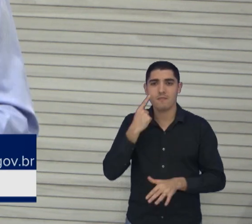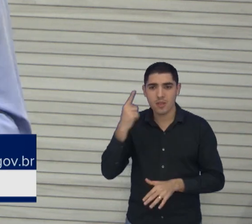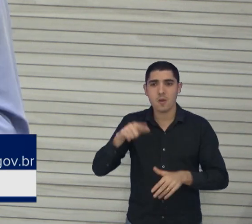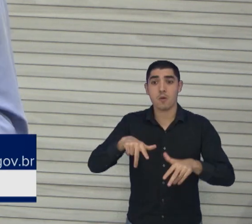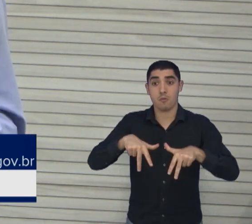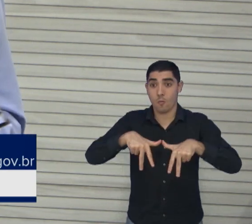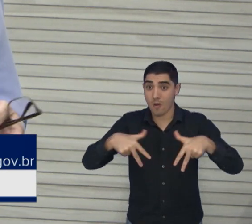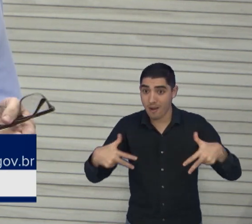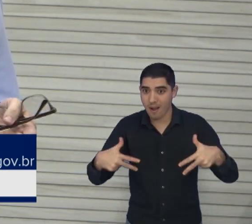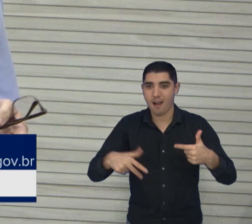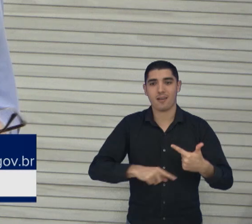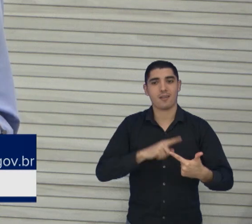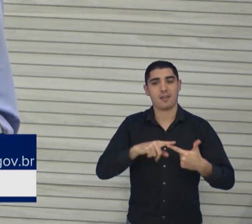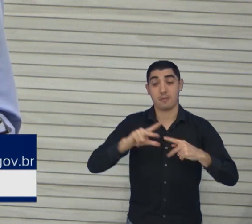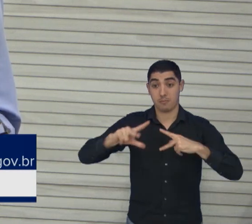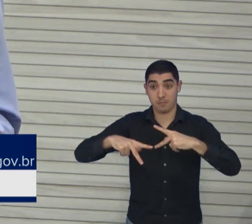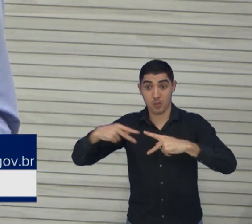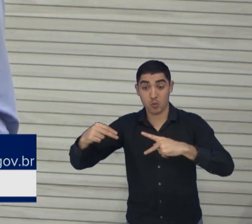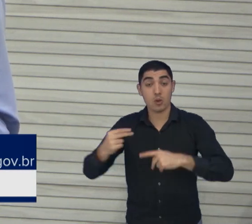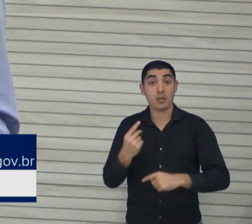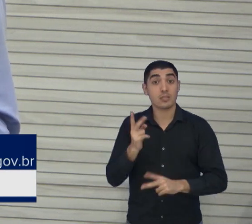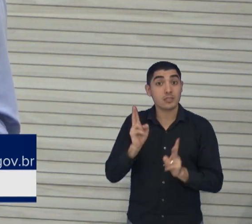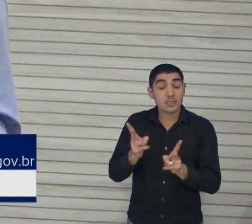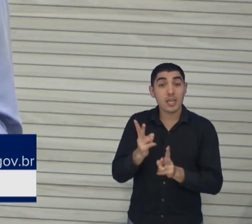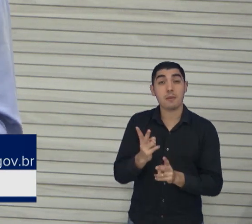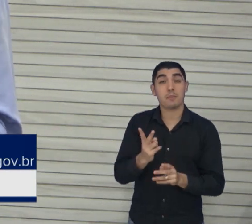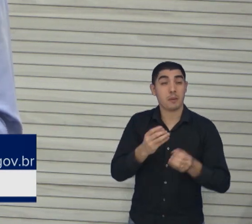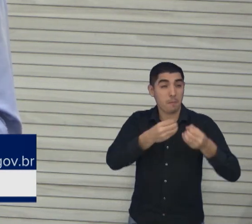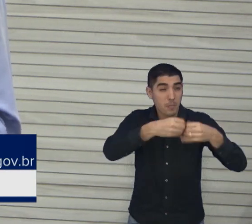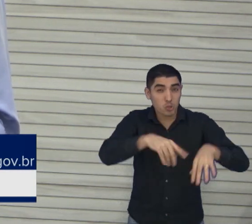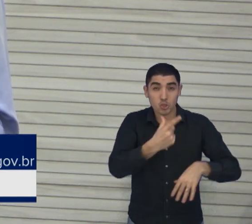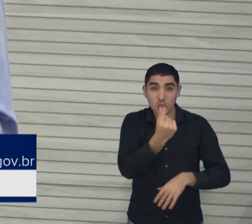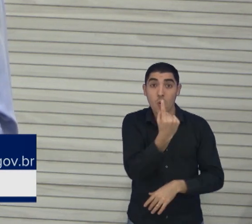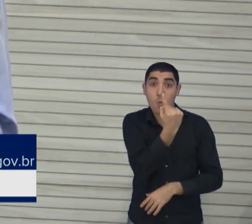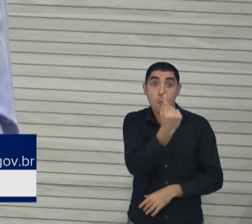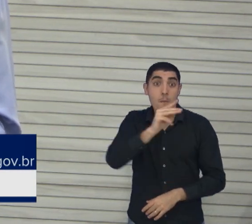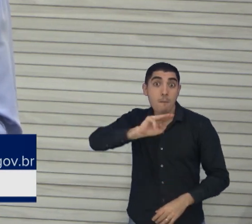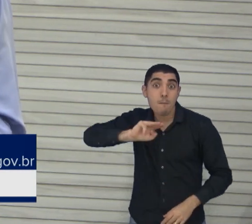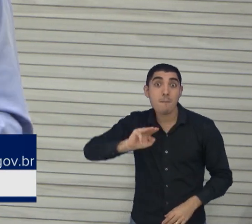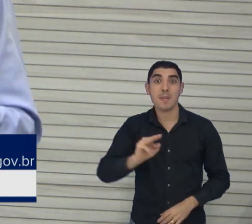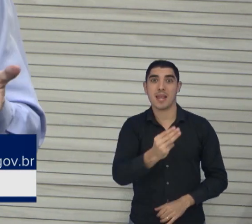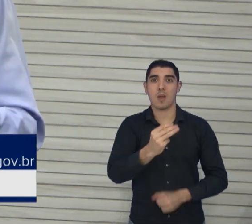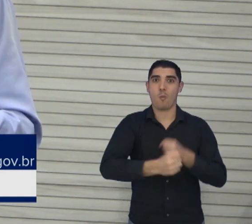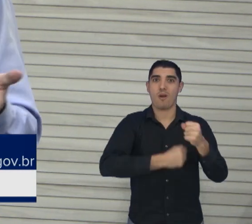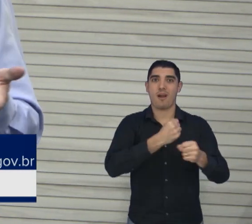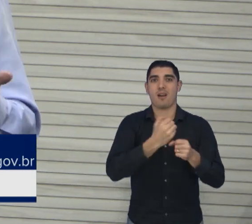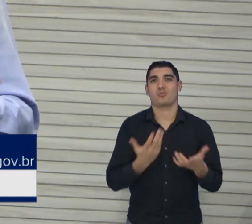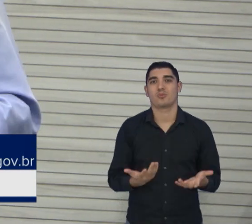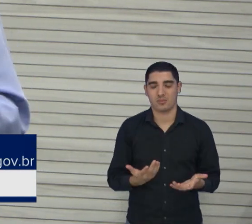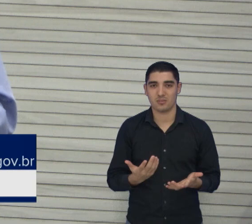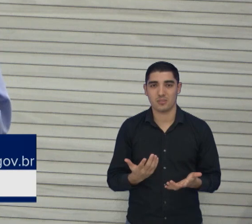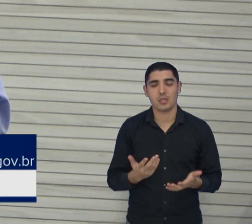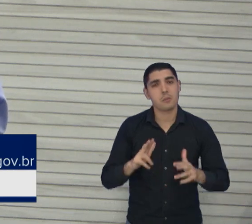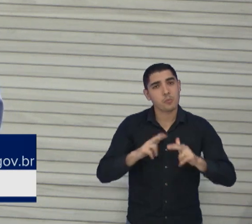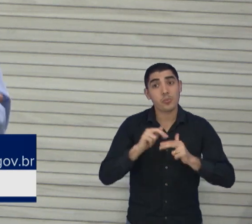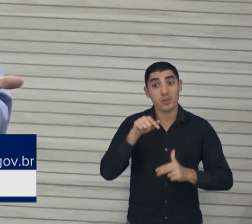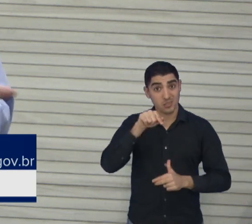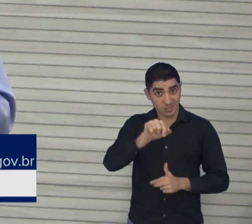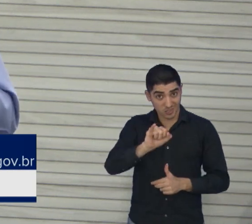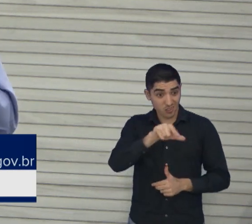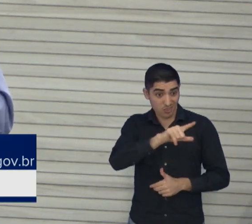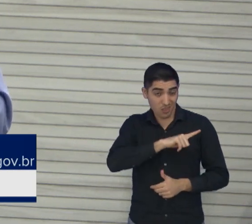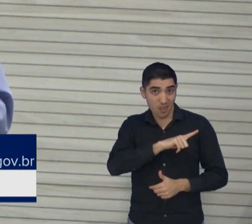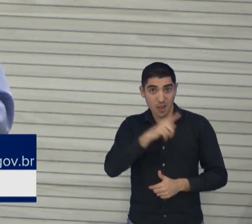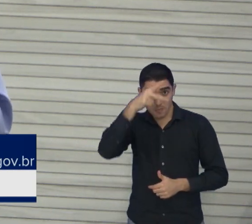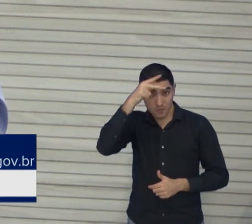XII, eles trabalham com 1 milhão por mês aí de prejuízo. Então, seria um projeto que teria um adicional, uma ajuda. Né?